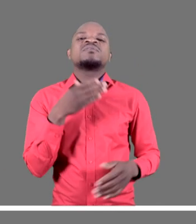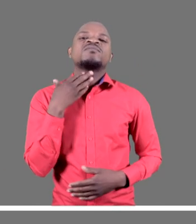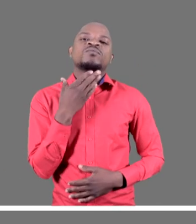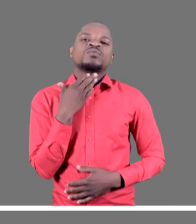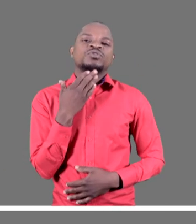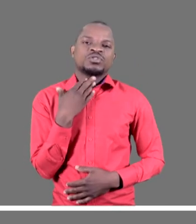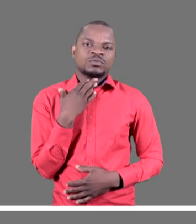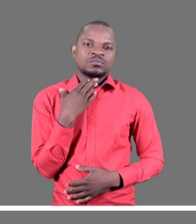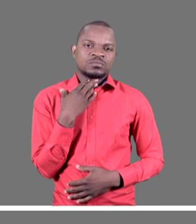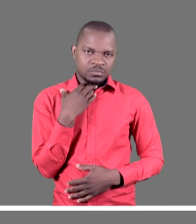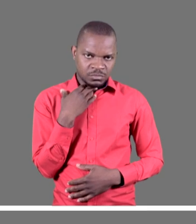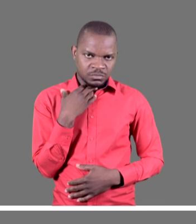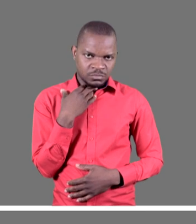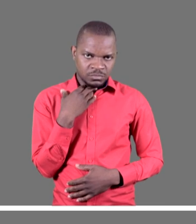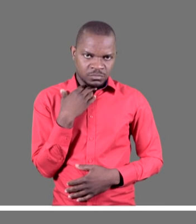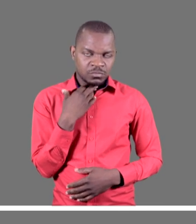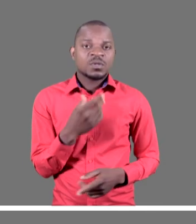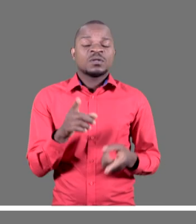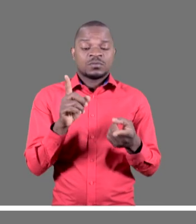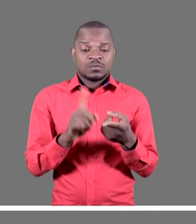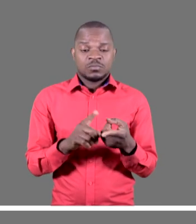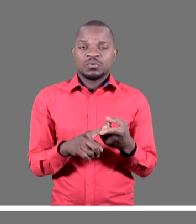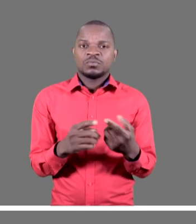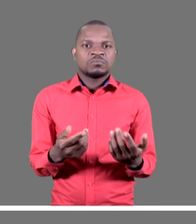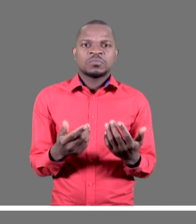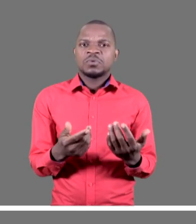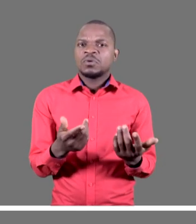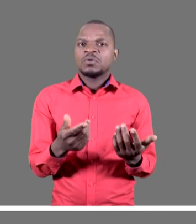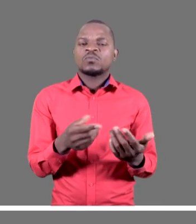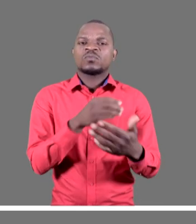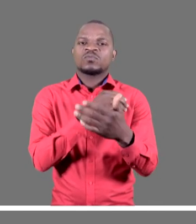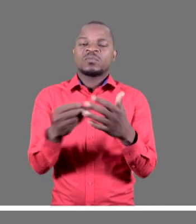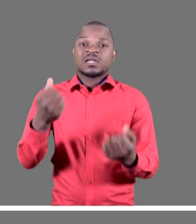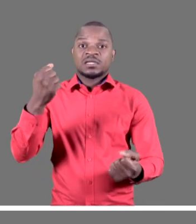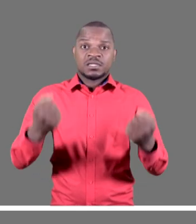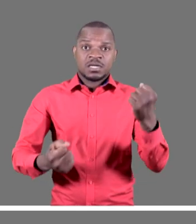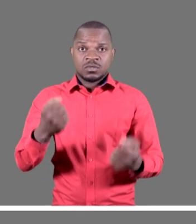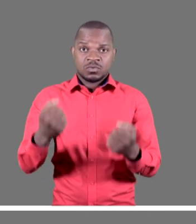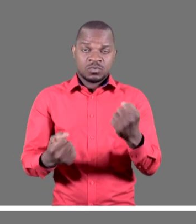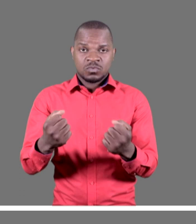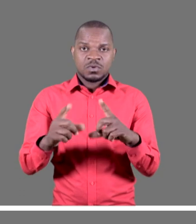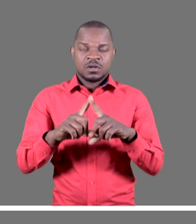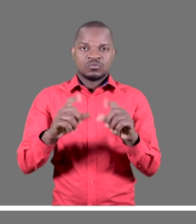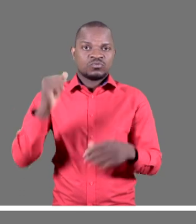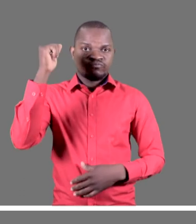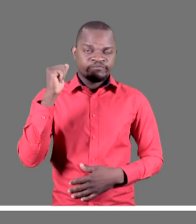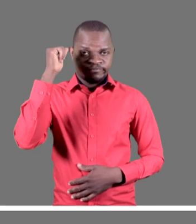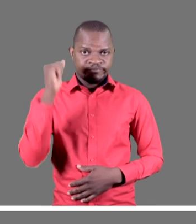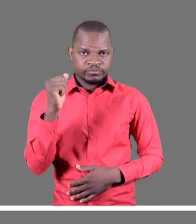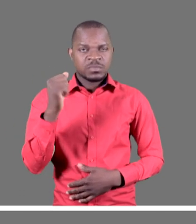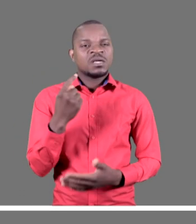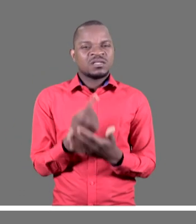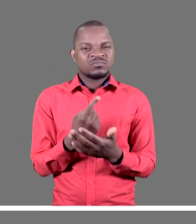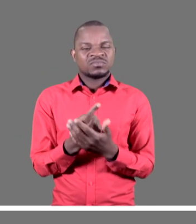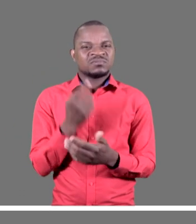tenham sido inclusos. Quando pensa-se em compra de viaturas, portanto, para transporte público, que